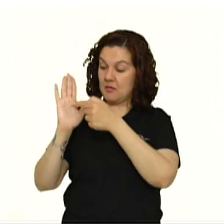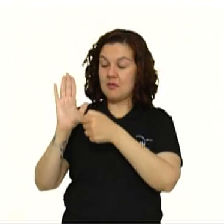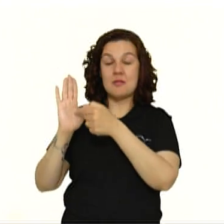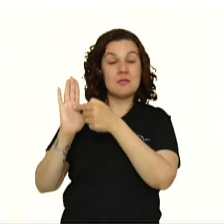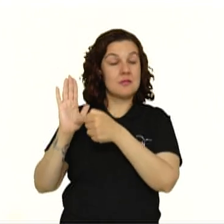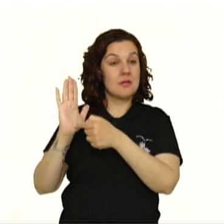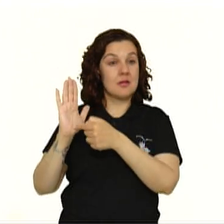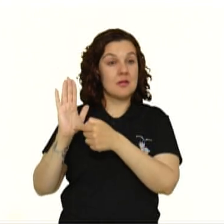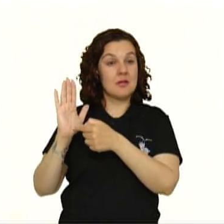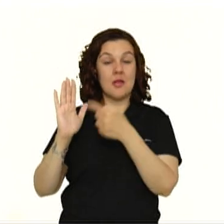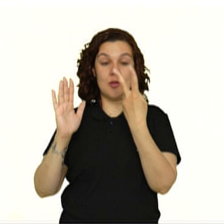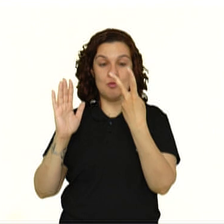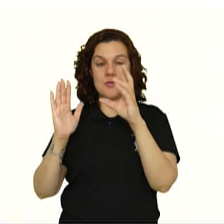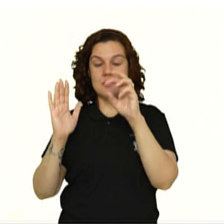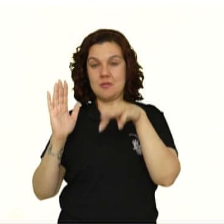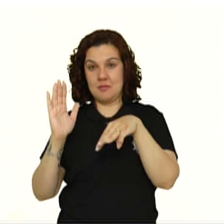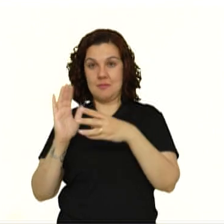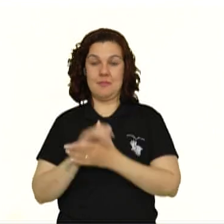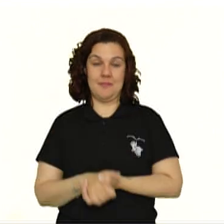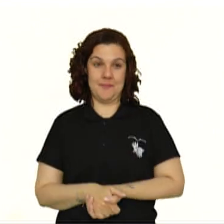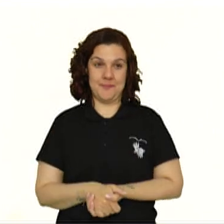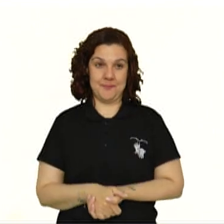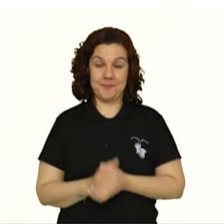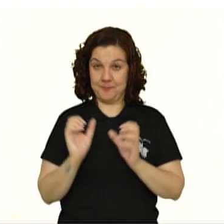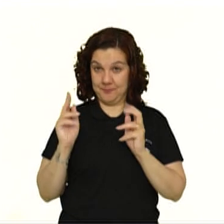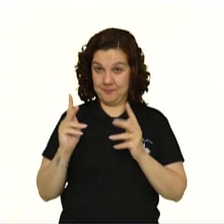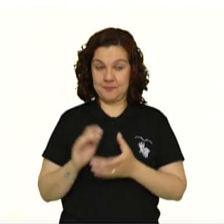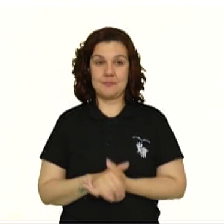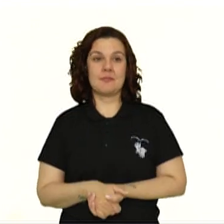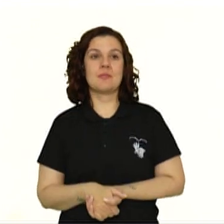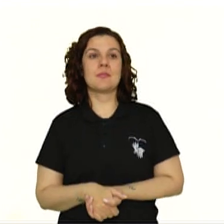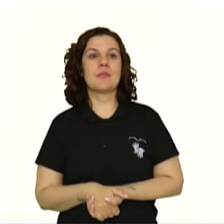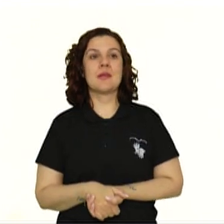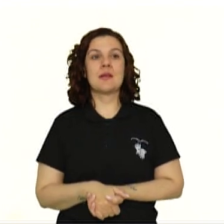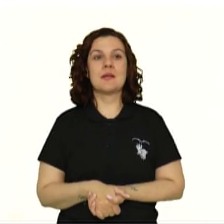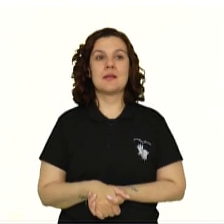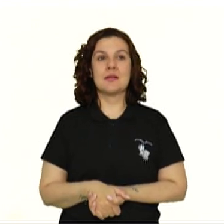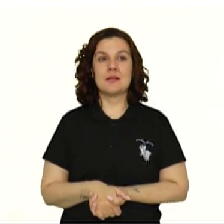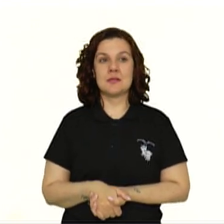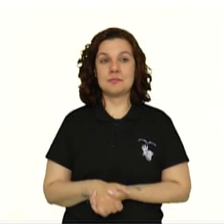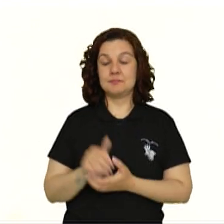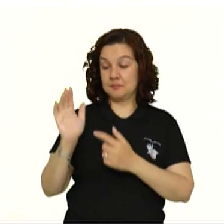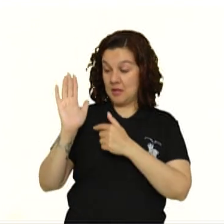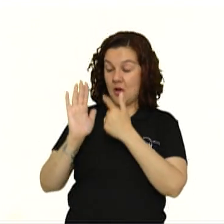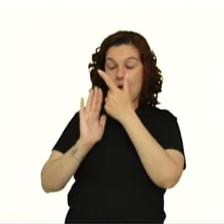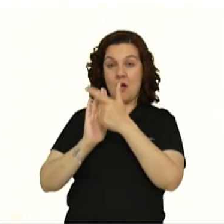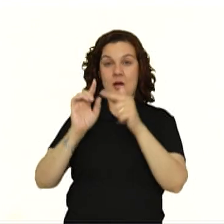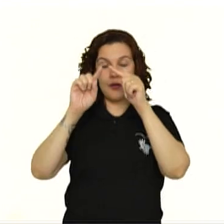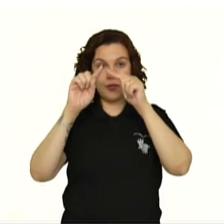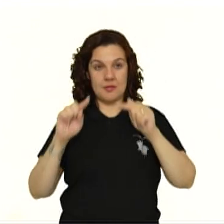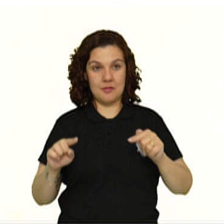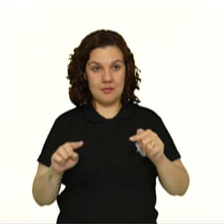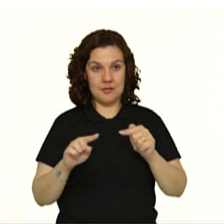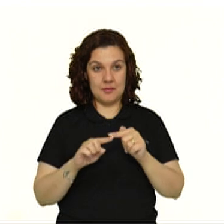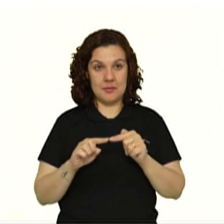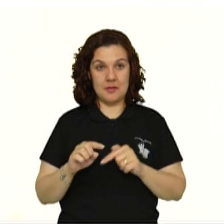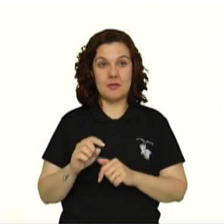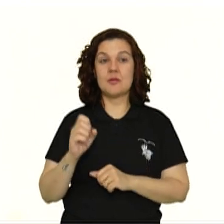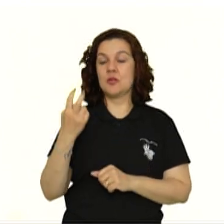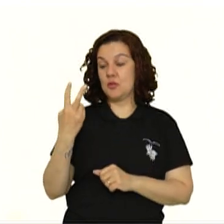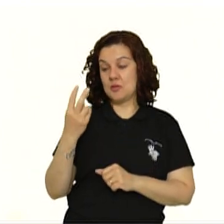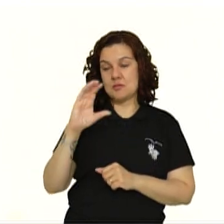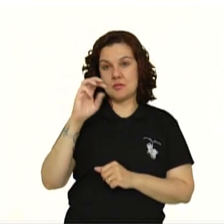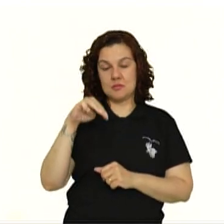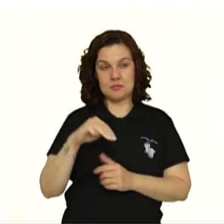apótema mede 2 centímetros, ok? A área de um triângulo equilátero que o apótema